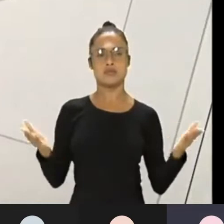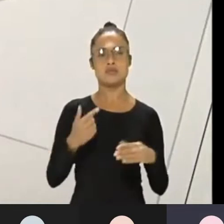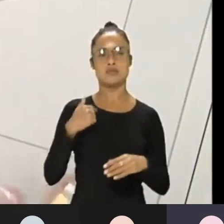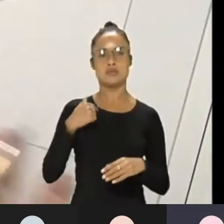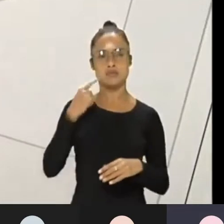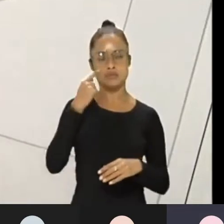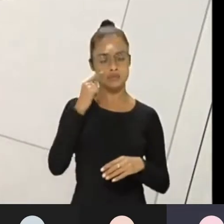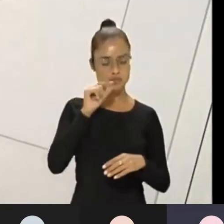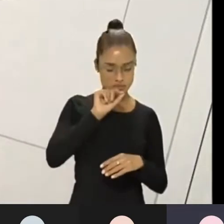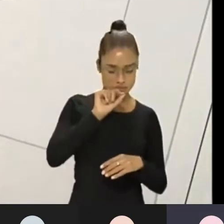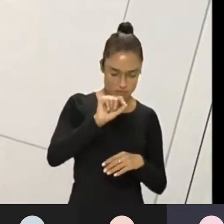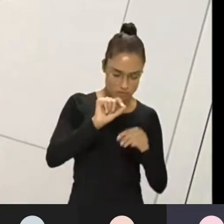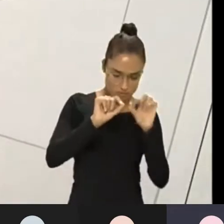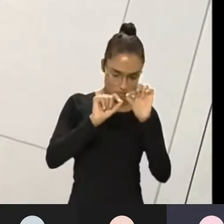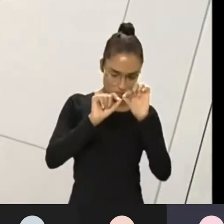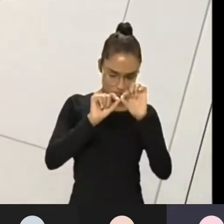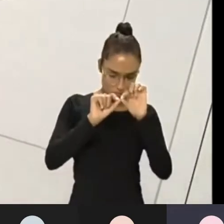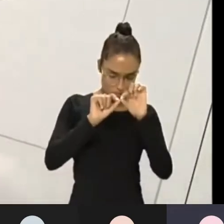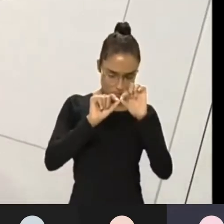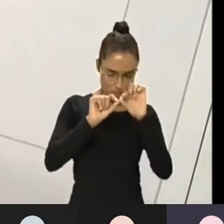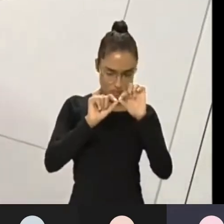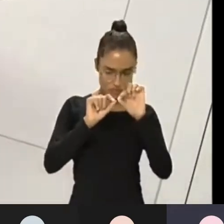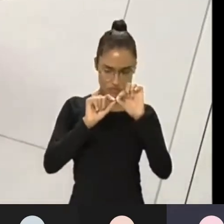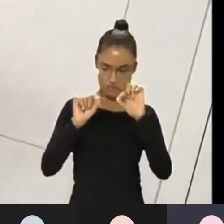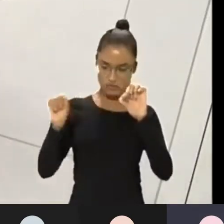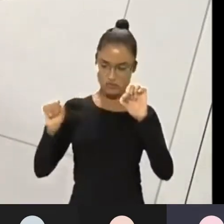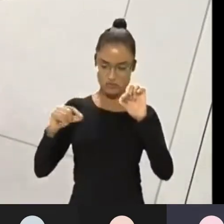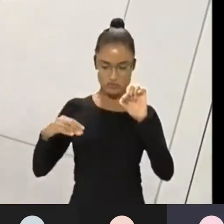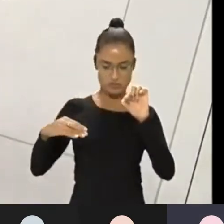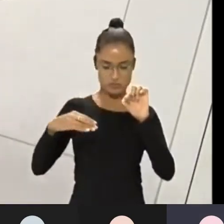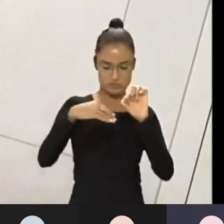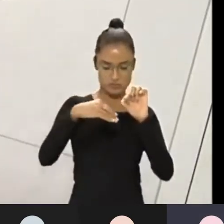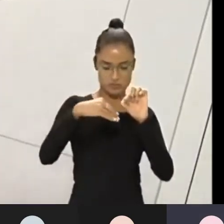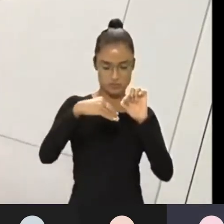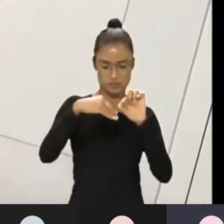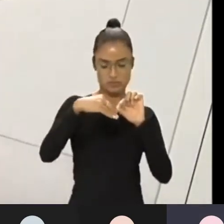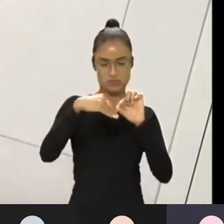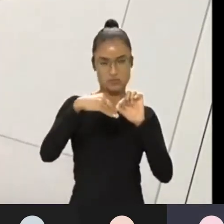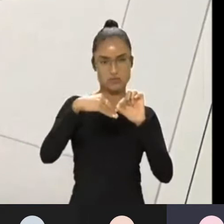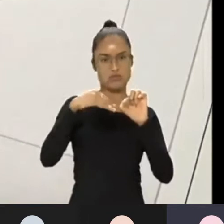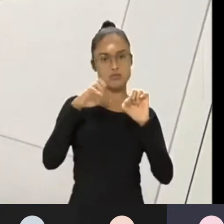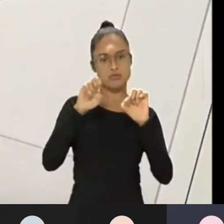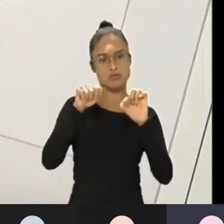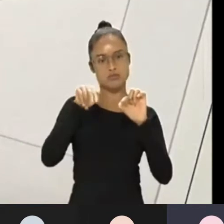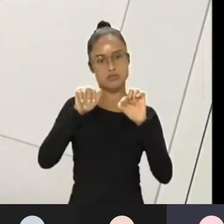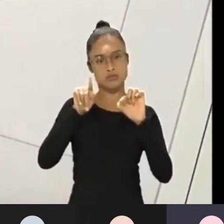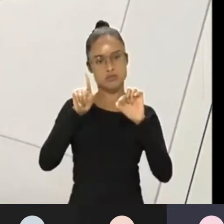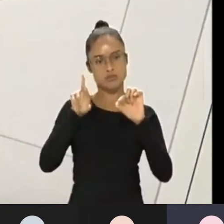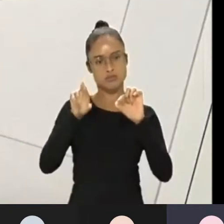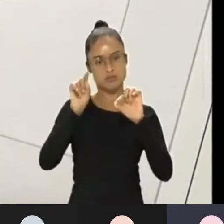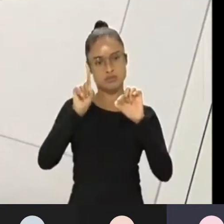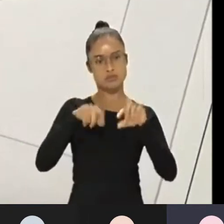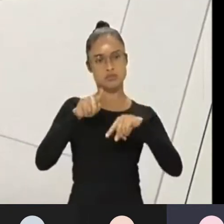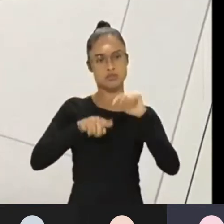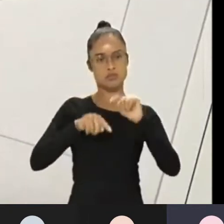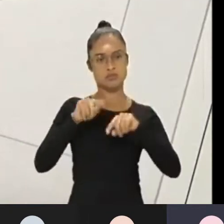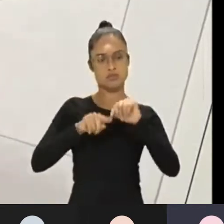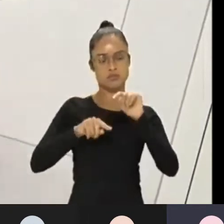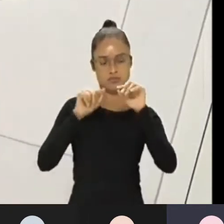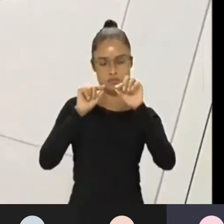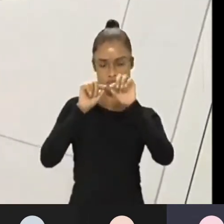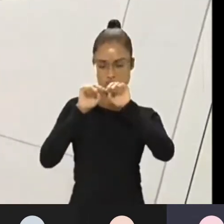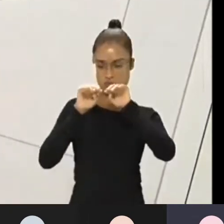de marcar, eu vou deixar apoiado o esquadro. Por quê? Porque aquele ponto é esse vértice do modelo. E aí eu vou ter